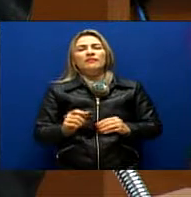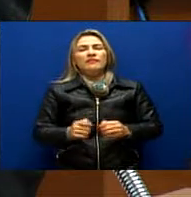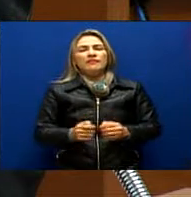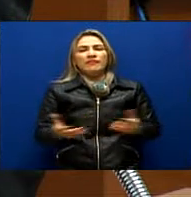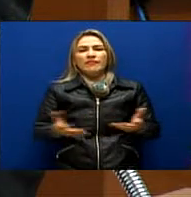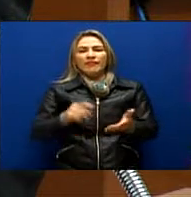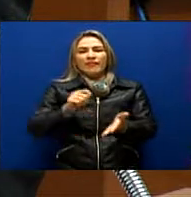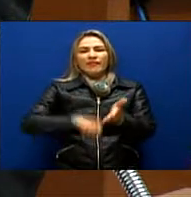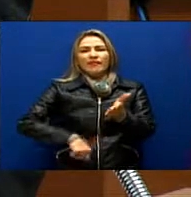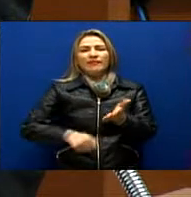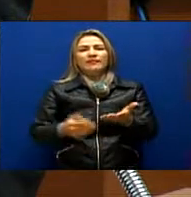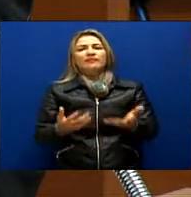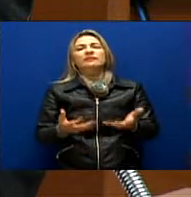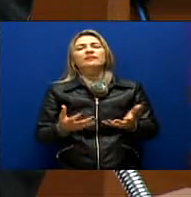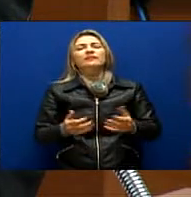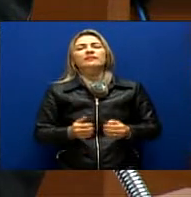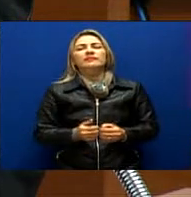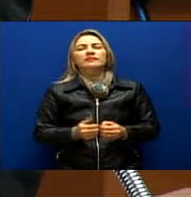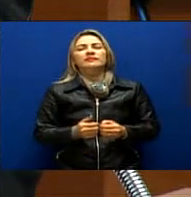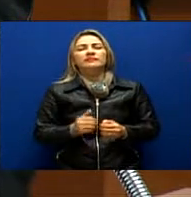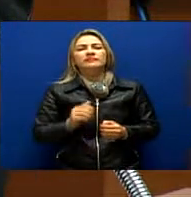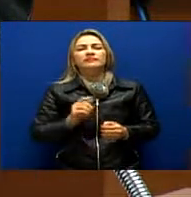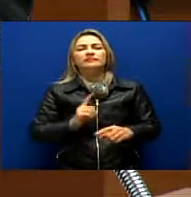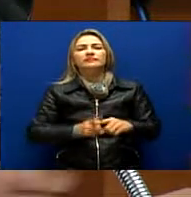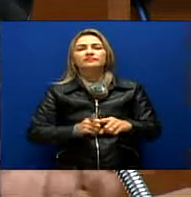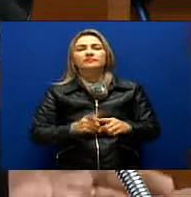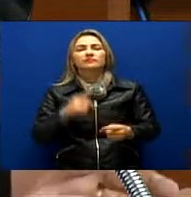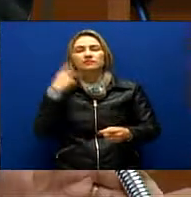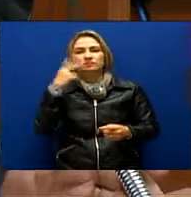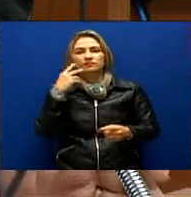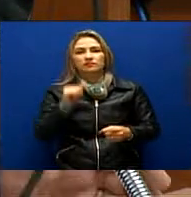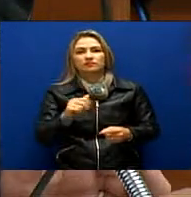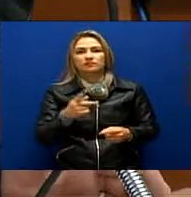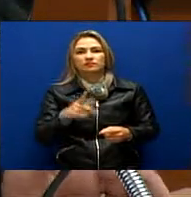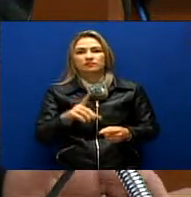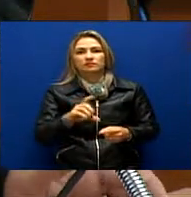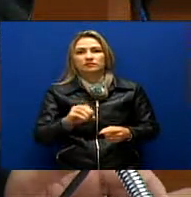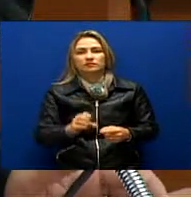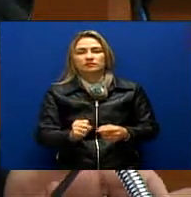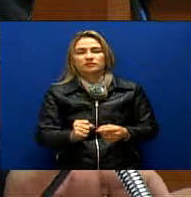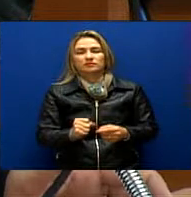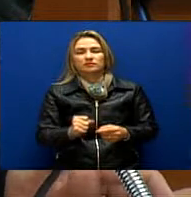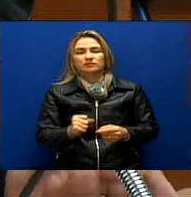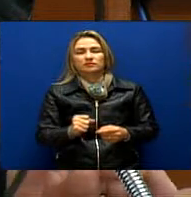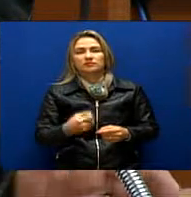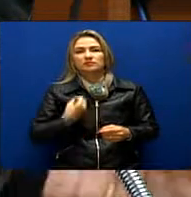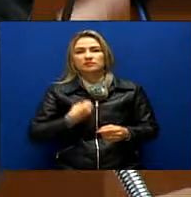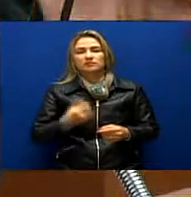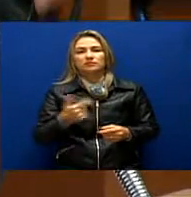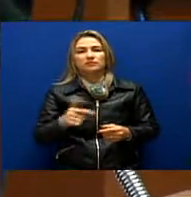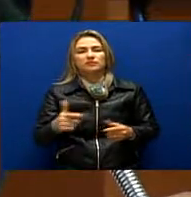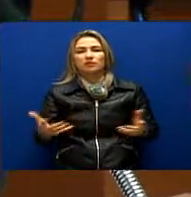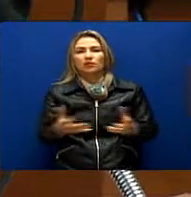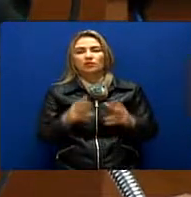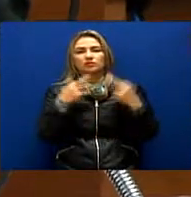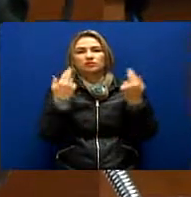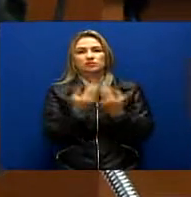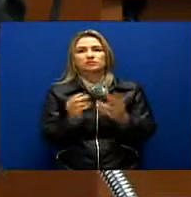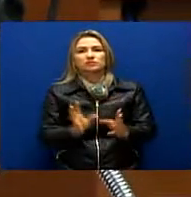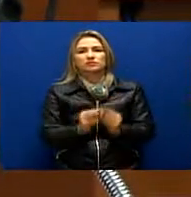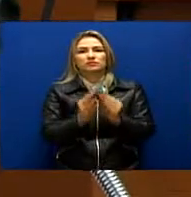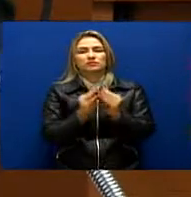parecer hoje, não poderia, o pastor Apolo não está. O Nenê Silvano está, mas o pastor, e não é extraordinária. Eu preciso de